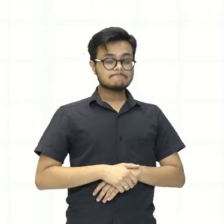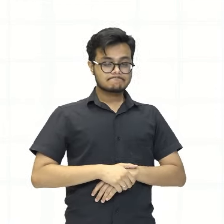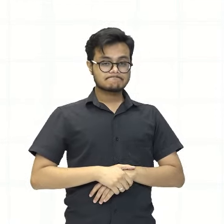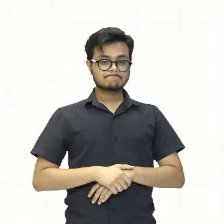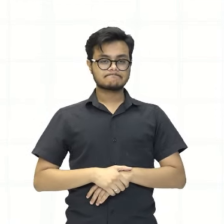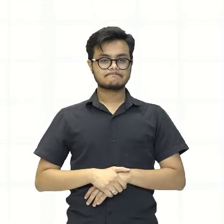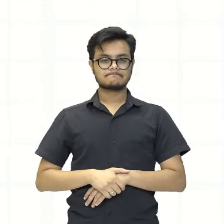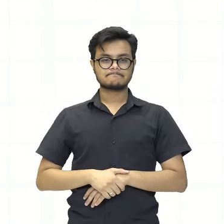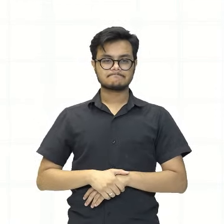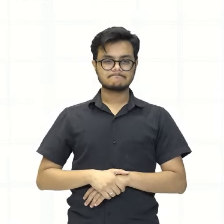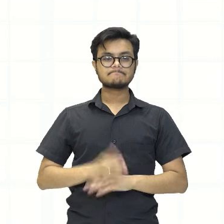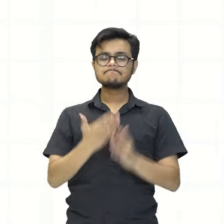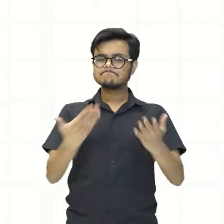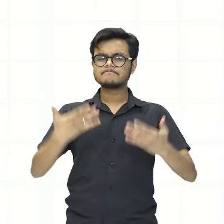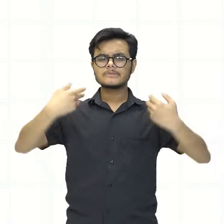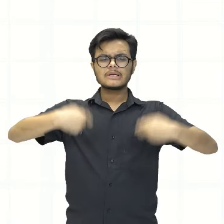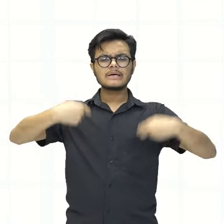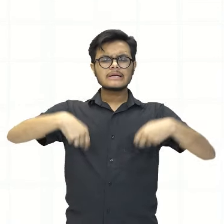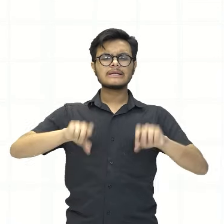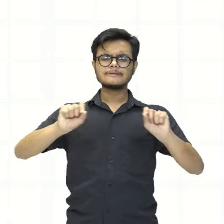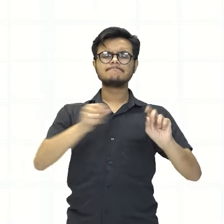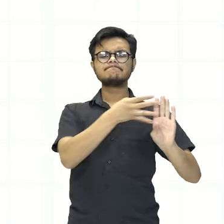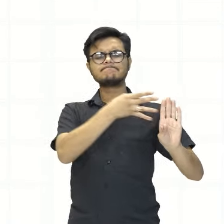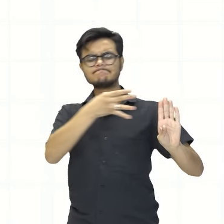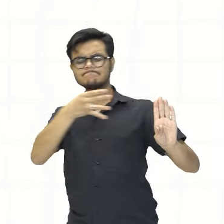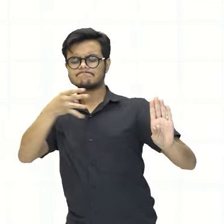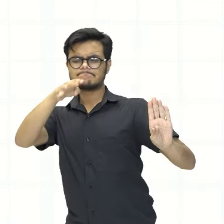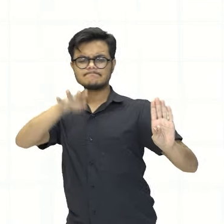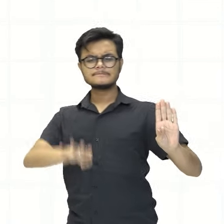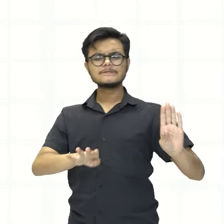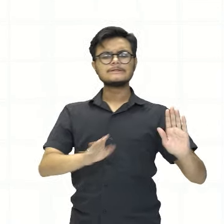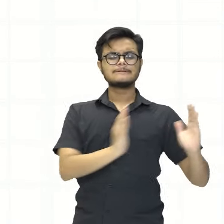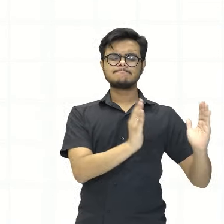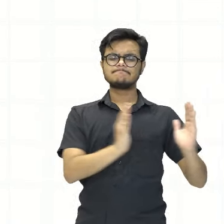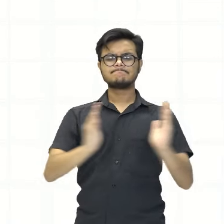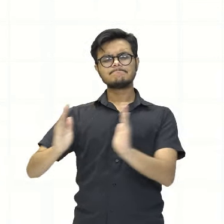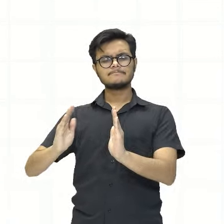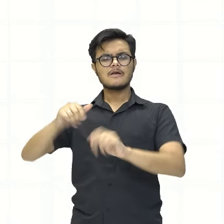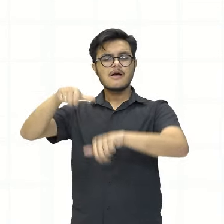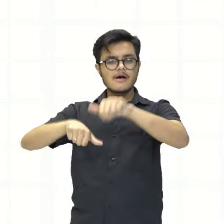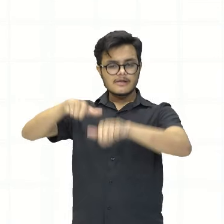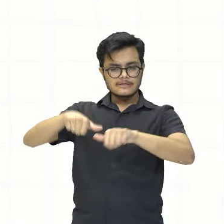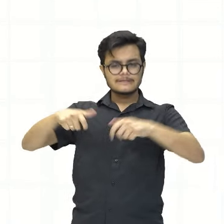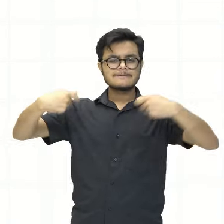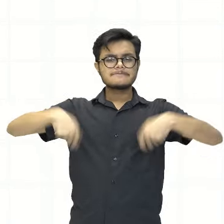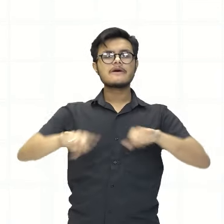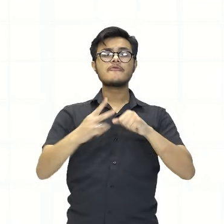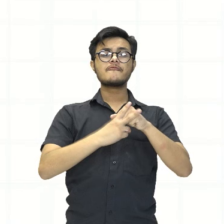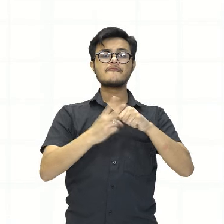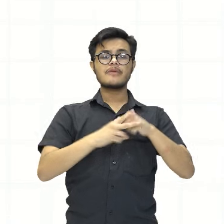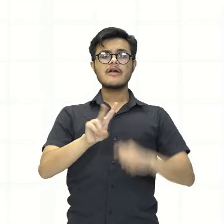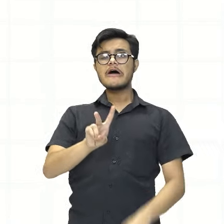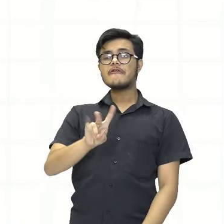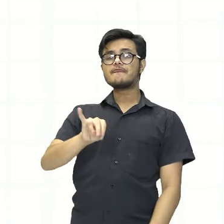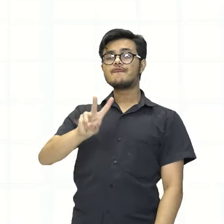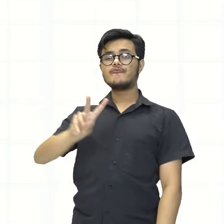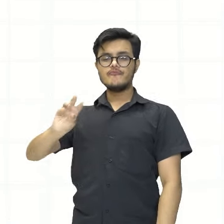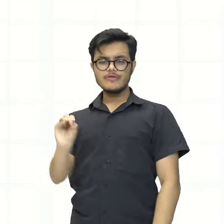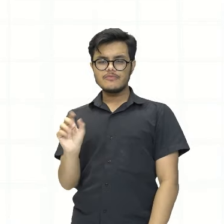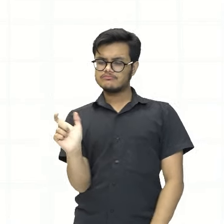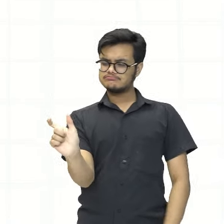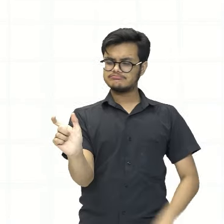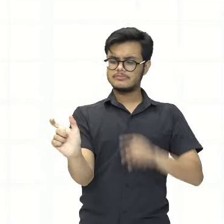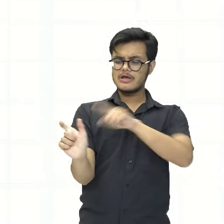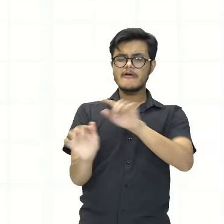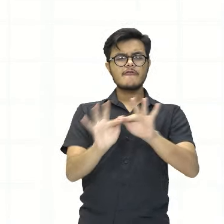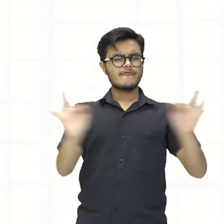Amazônia nós vamos aqui trabalhar analisando junto com vocês primeira coisa essa frase é uma